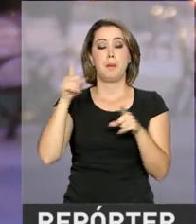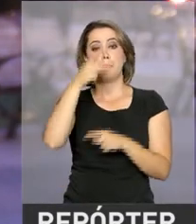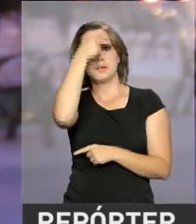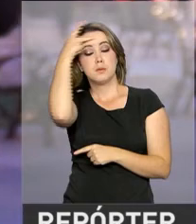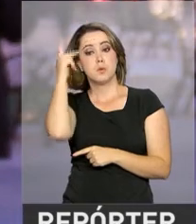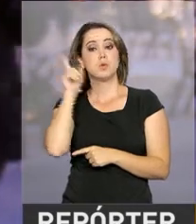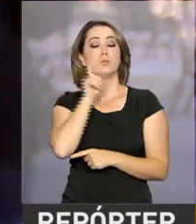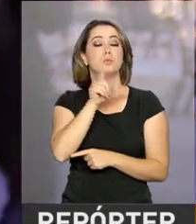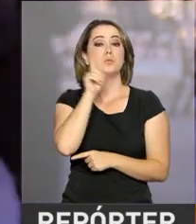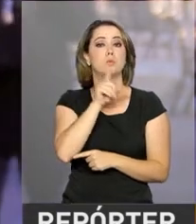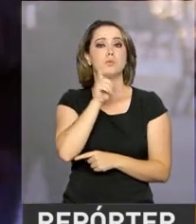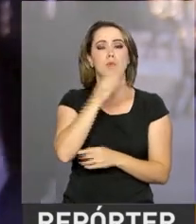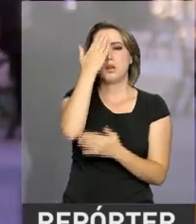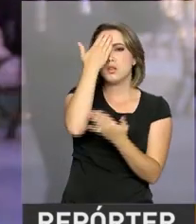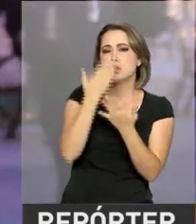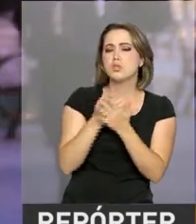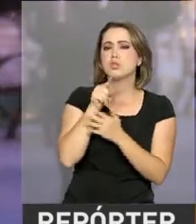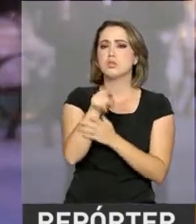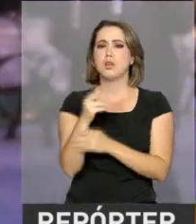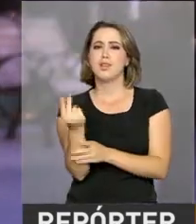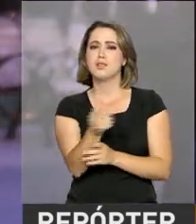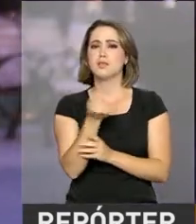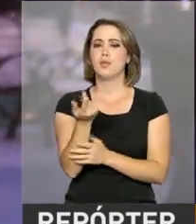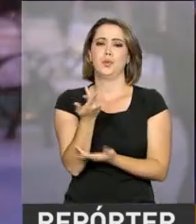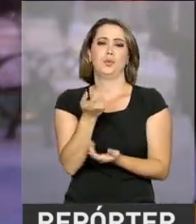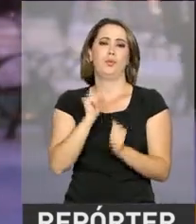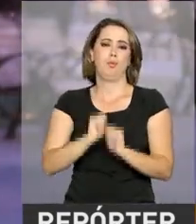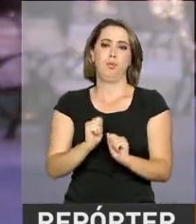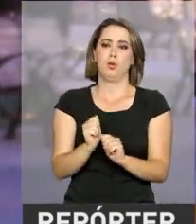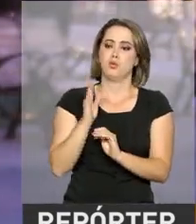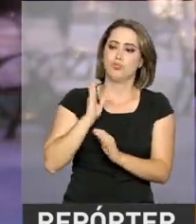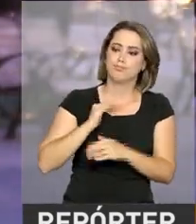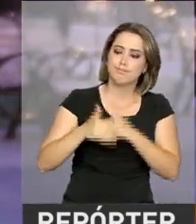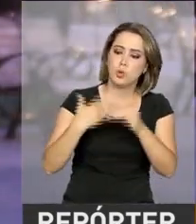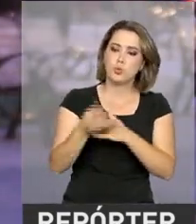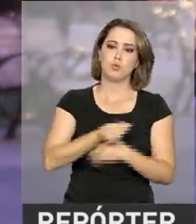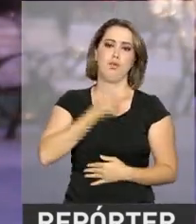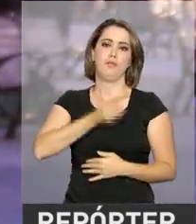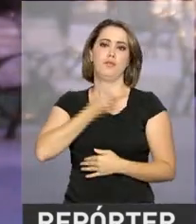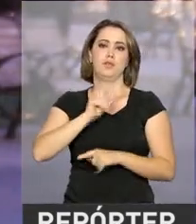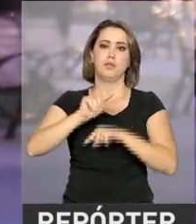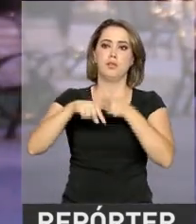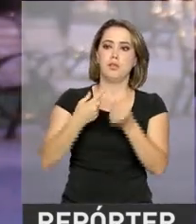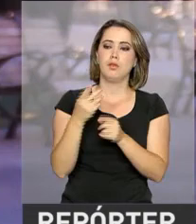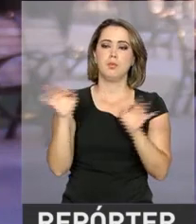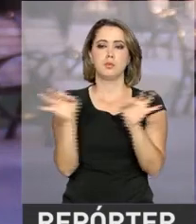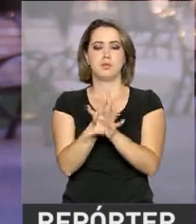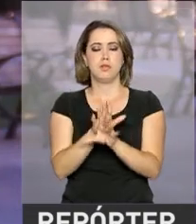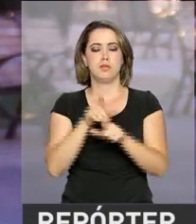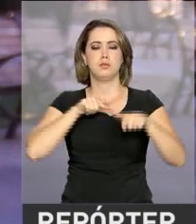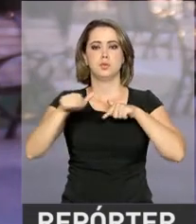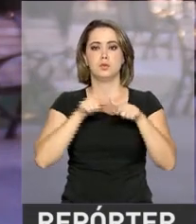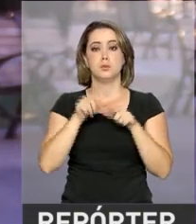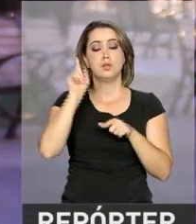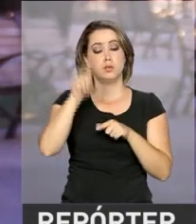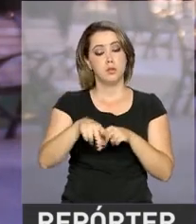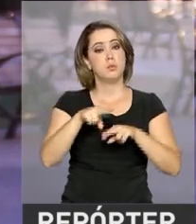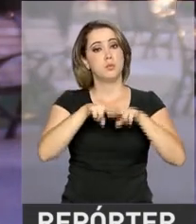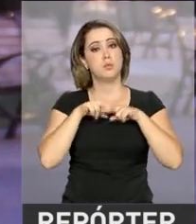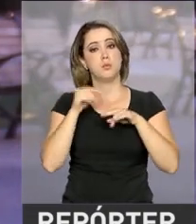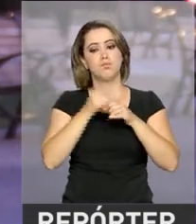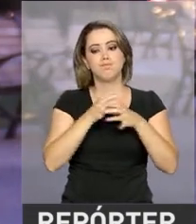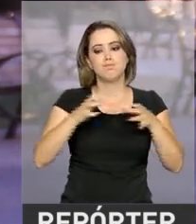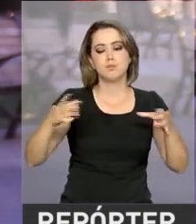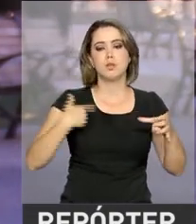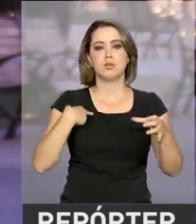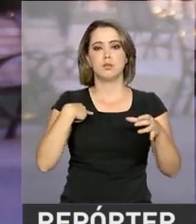americanos acreditam que esses valores não são o suficiente para manter a qualidade de vida depois que eles param de trabalhar. É por isso que grande parte